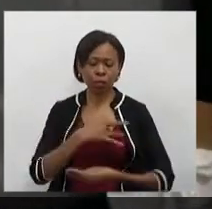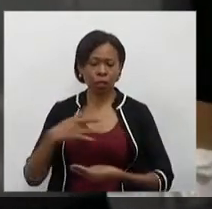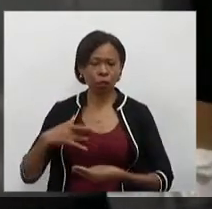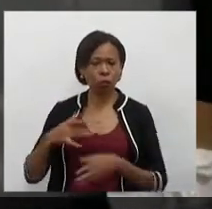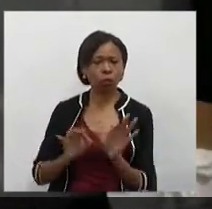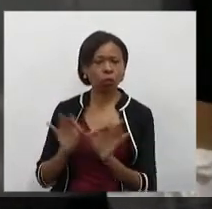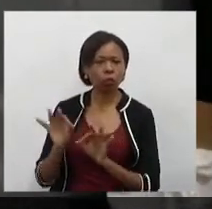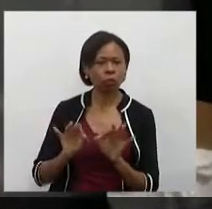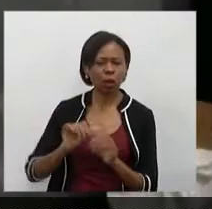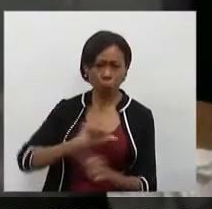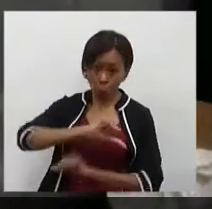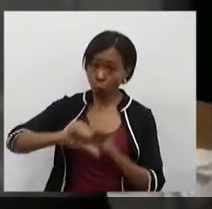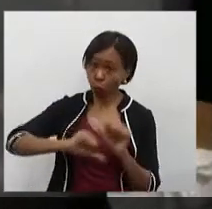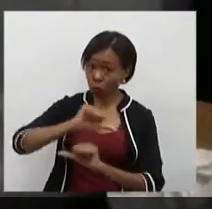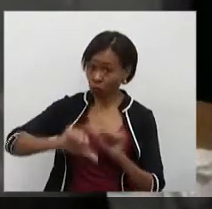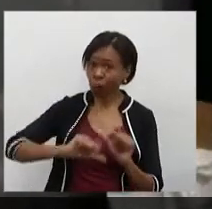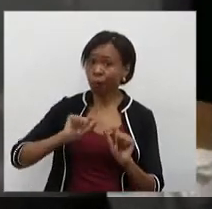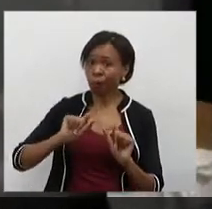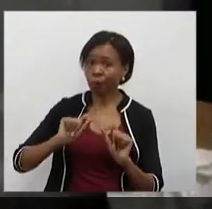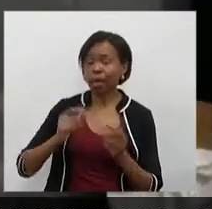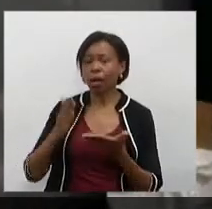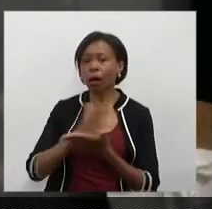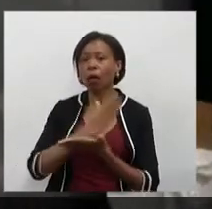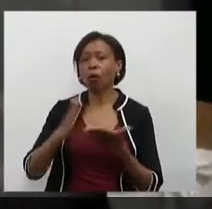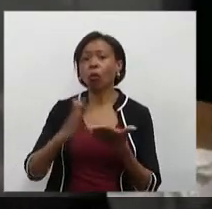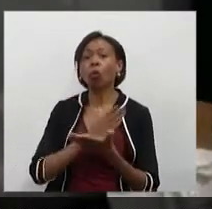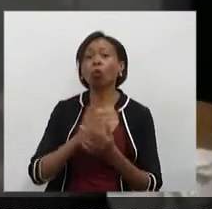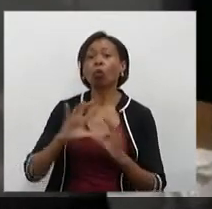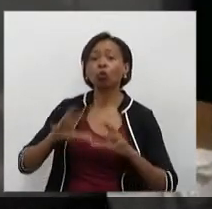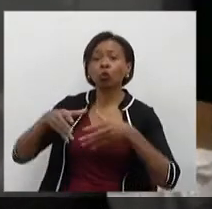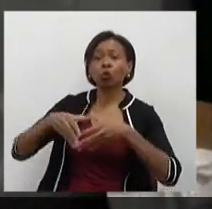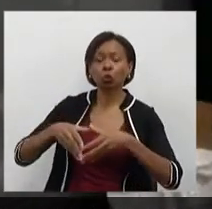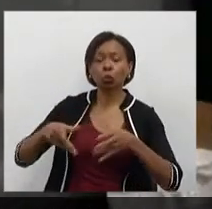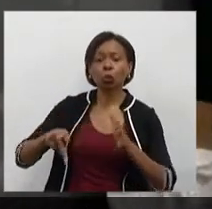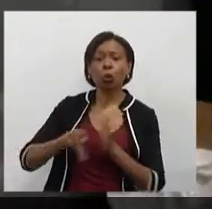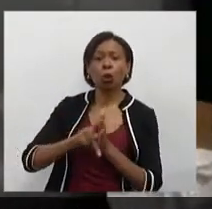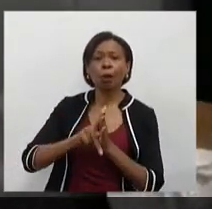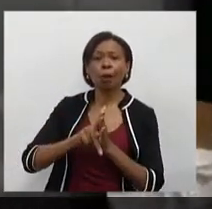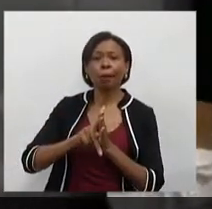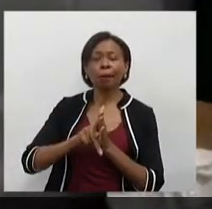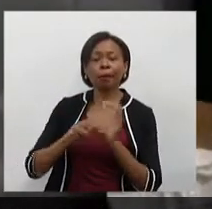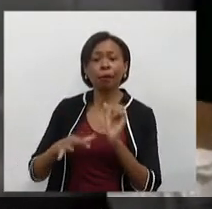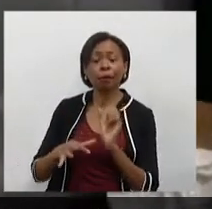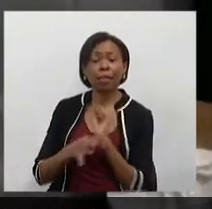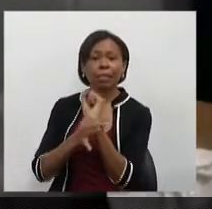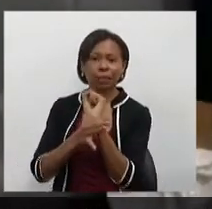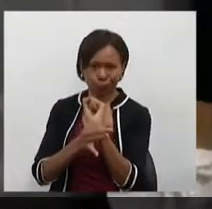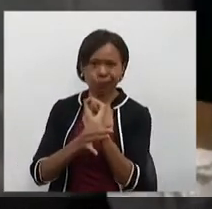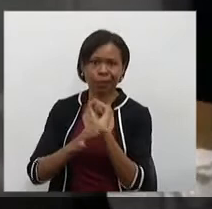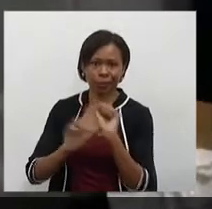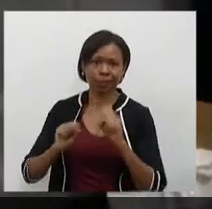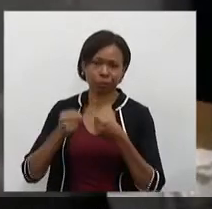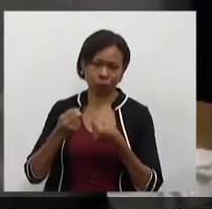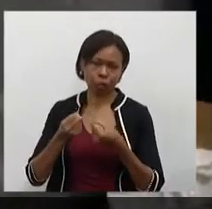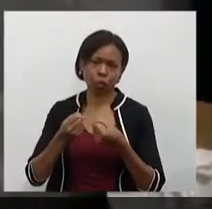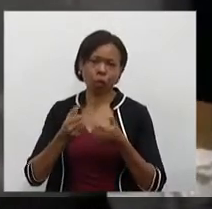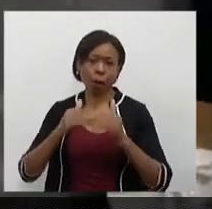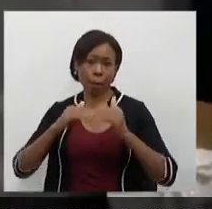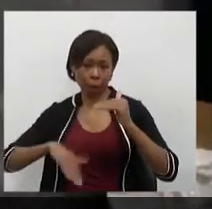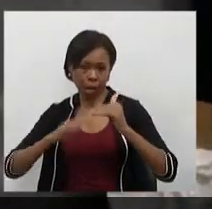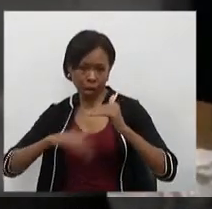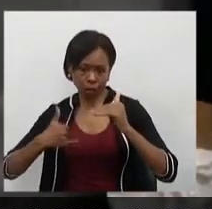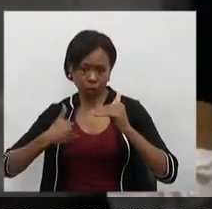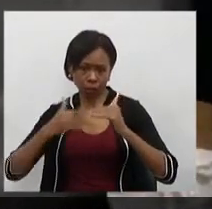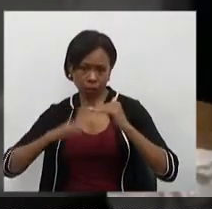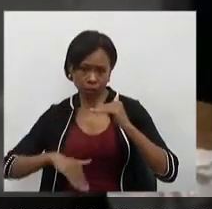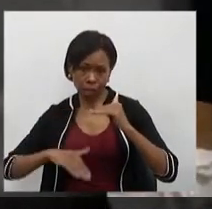uma mudança, ele colocou algumas forças de segurança e salvamento que estavam em grupos abaixo, ele puxou para cima e também